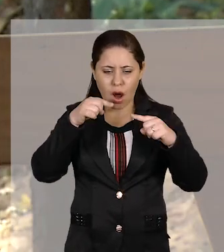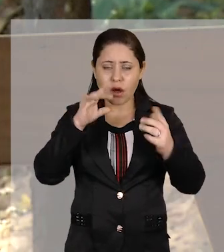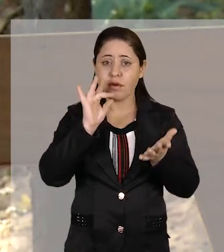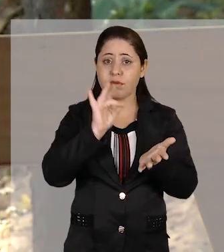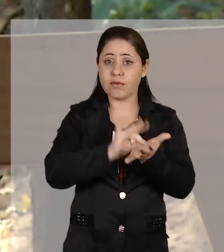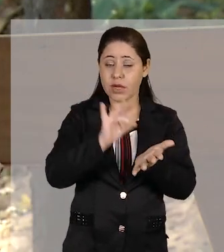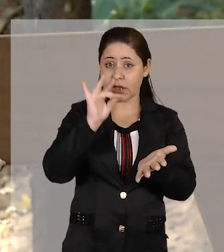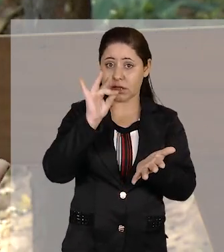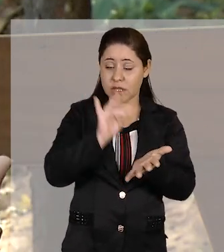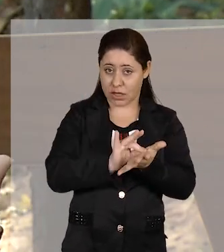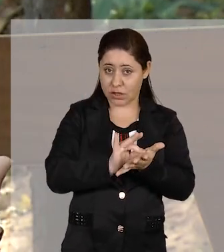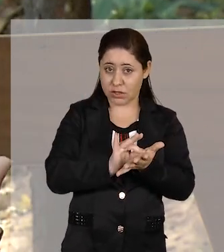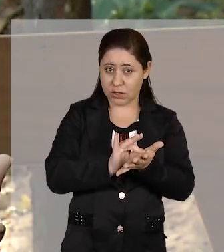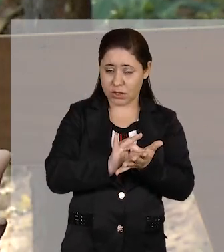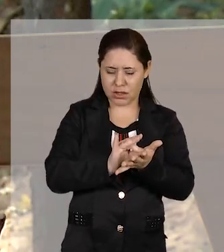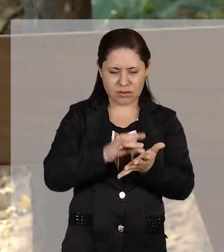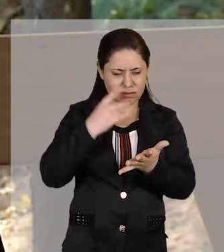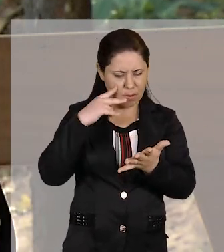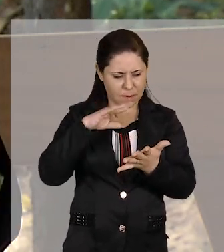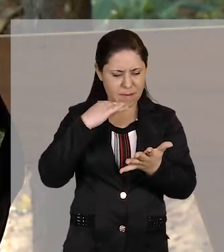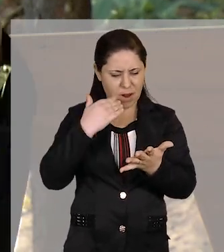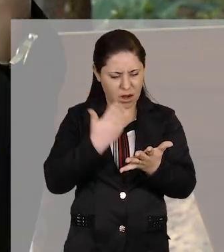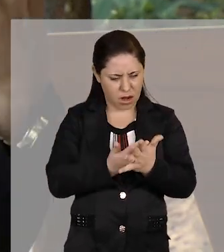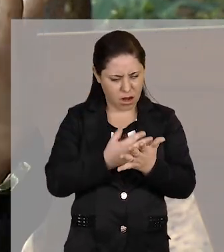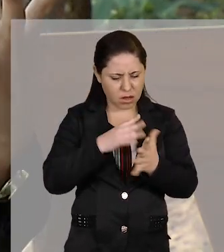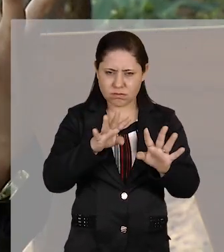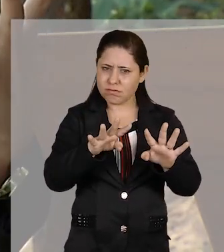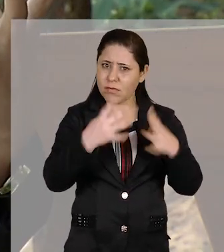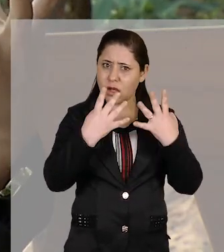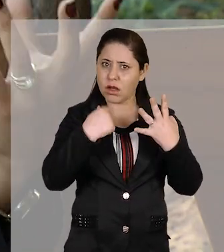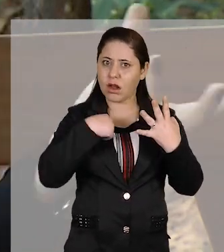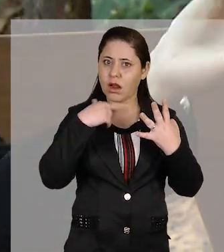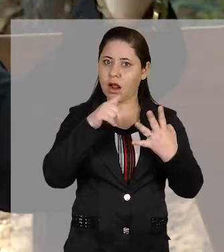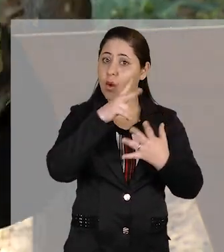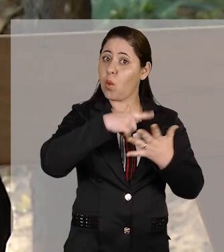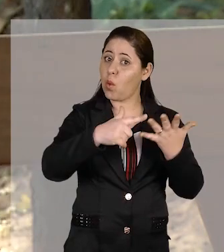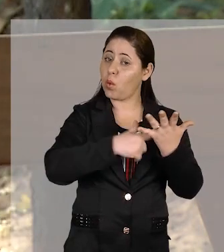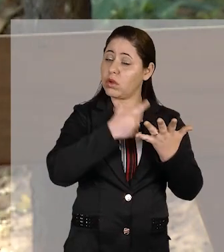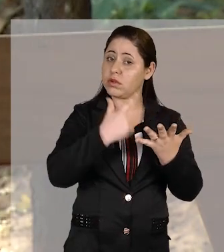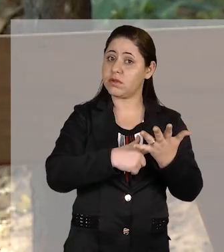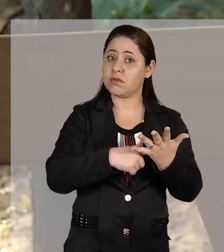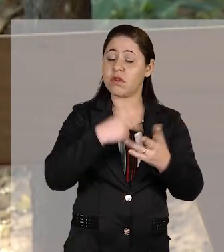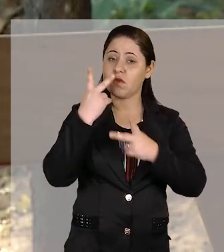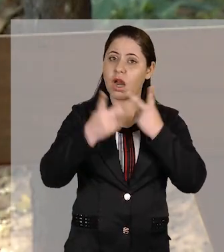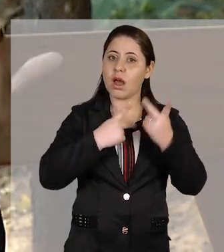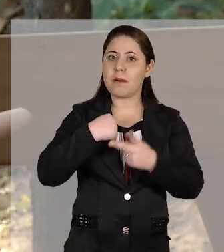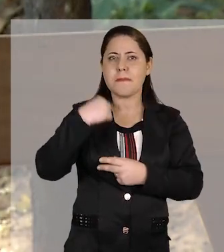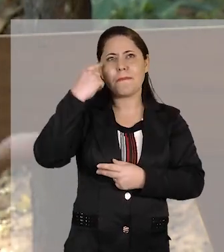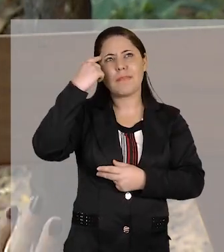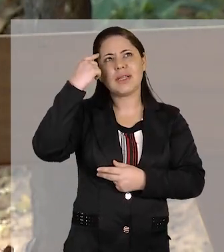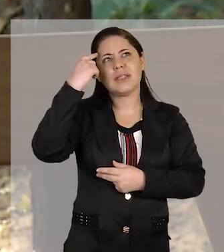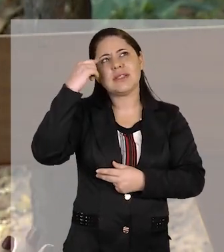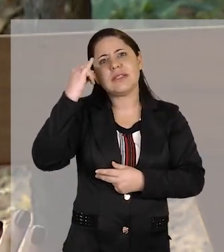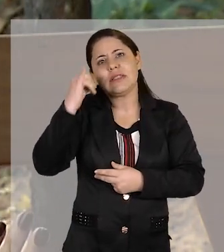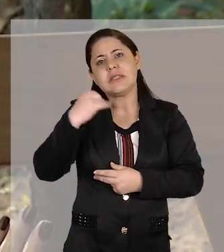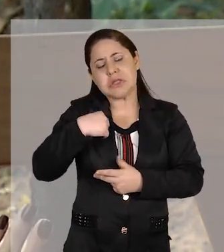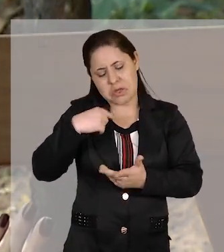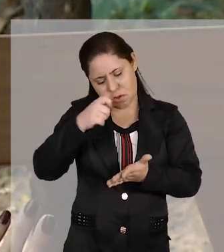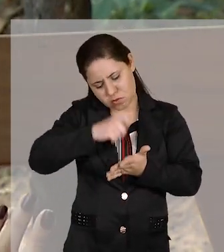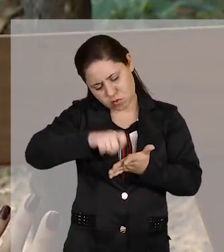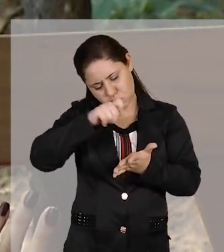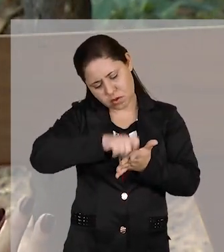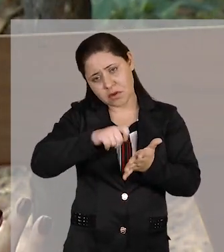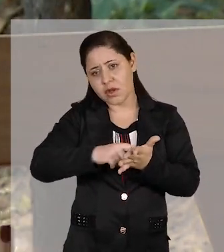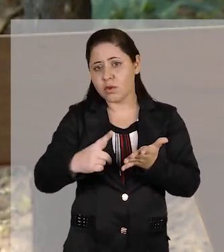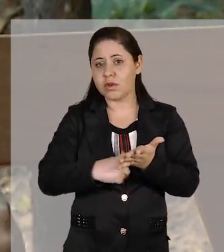realidade, que esse prefácio chamava atenção, assim, para o livro. Eu falei, imagina se o livro que eu